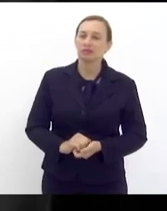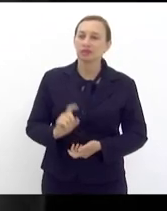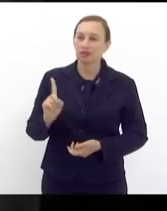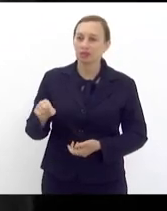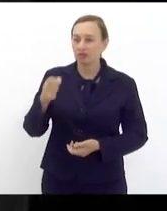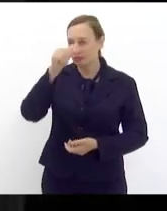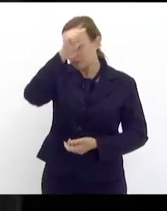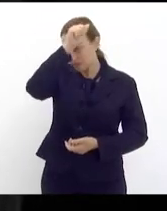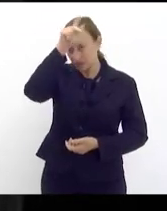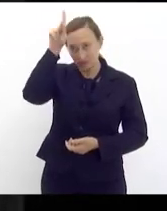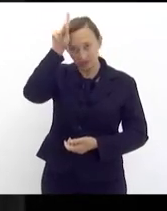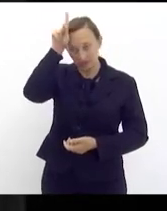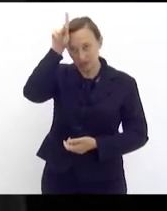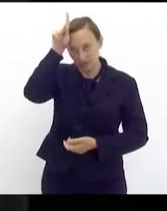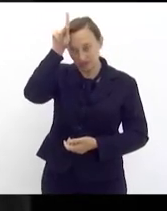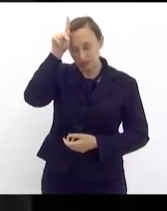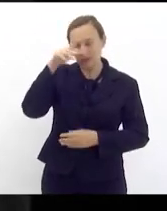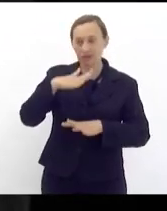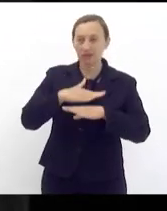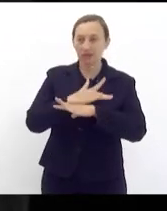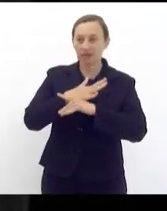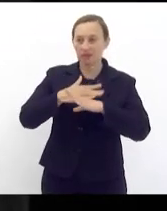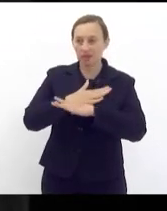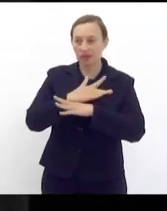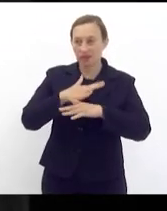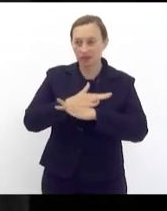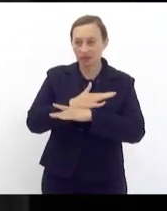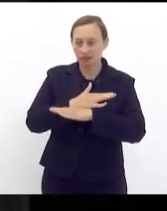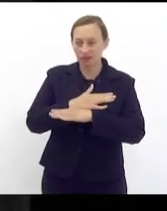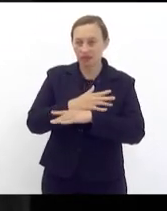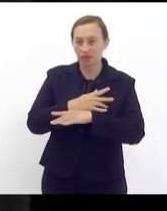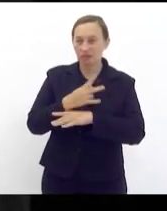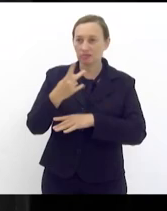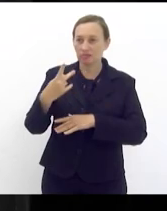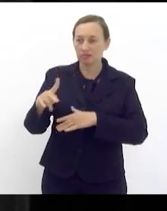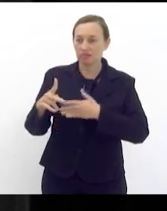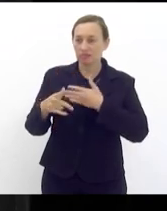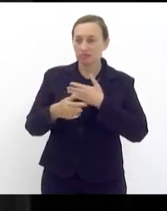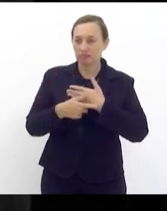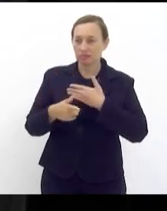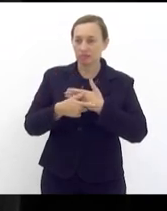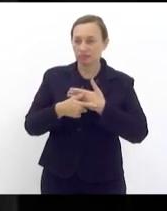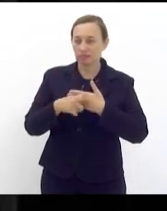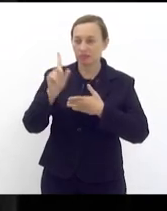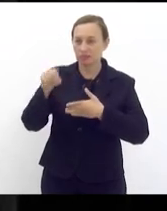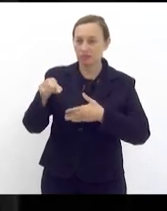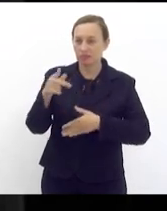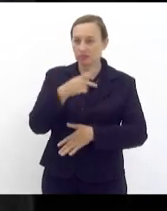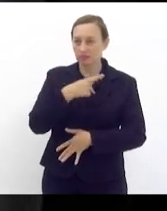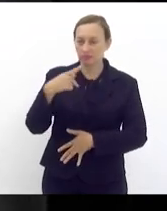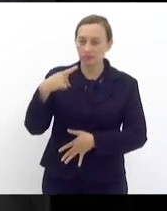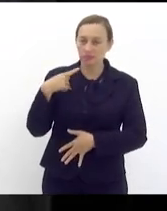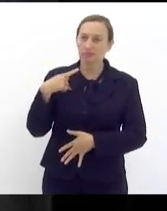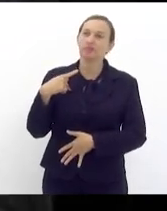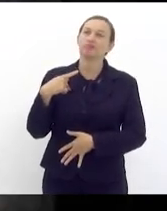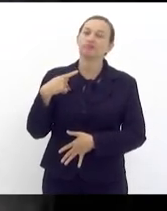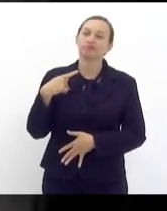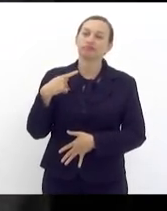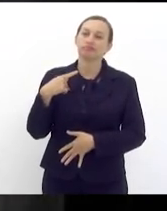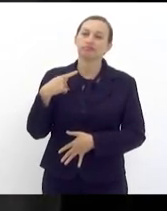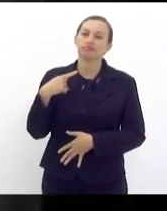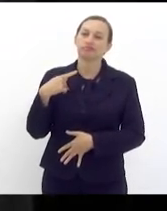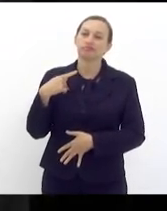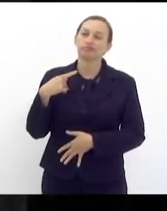prefeito, ou está prefeito da cidade, mas a sua vocação é pastoral. Ele é pastor